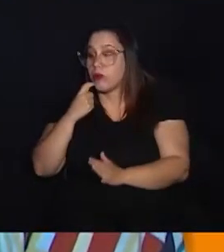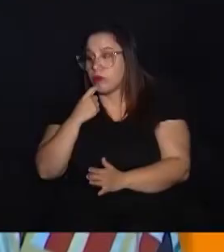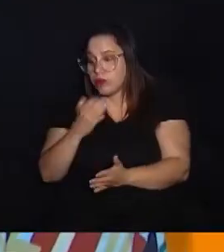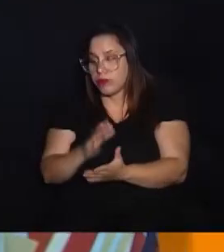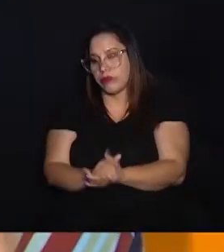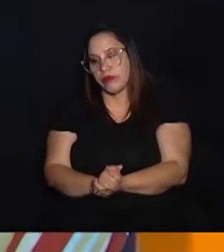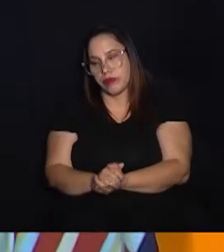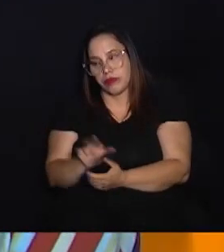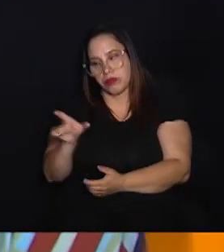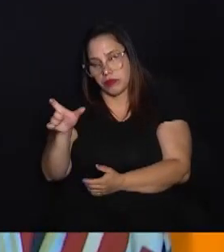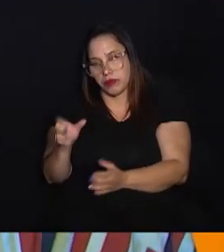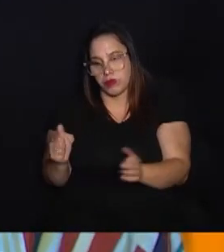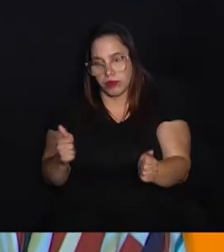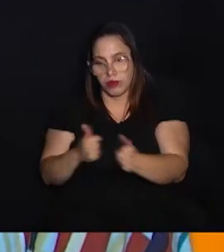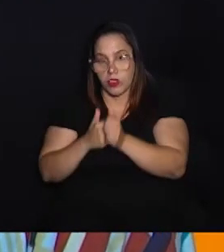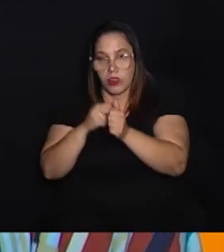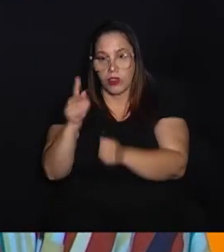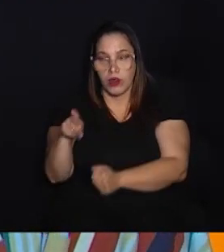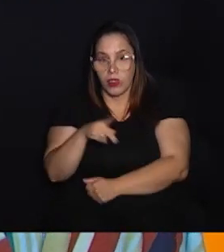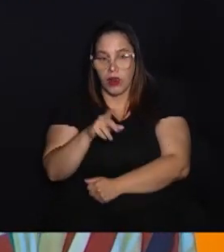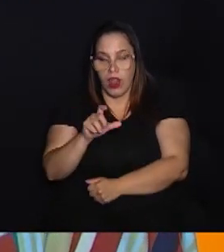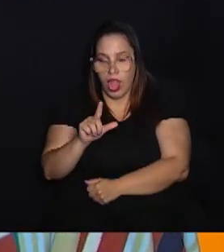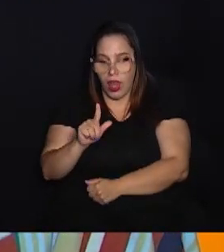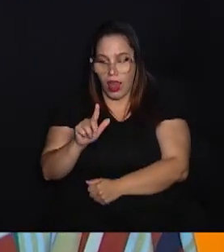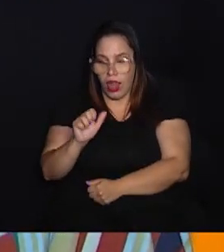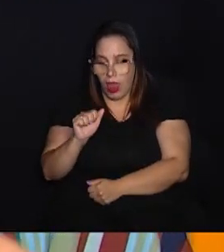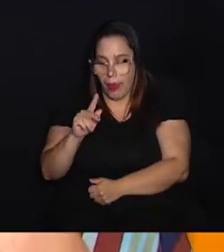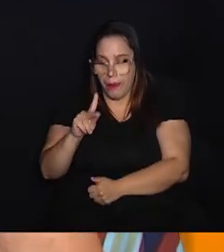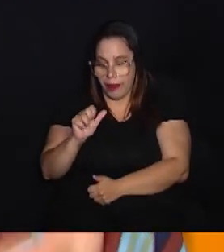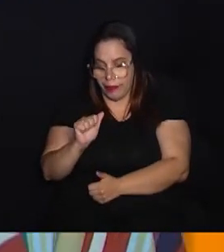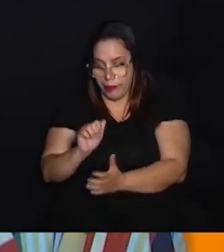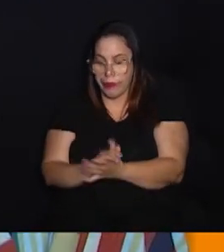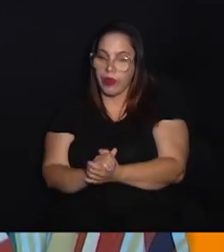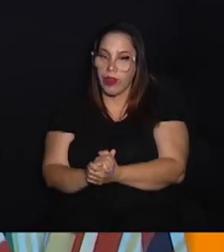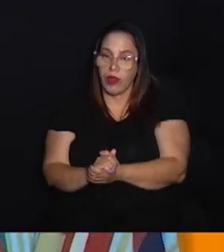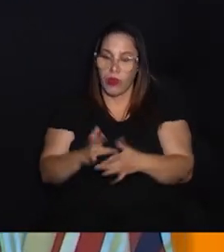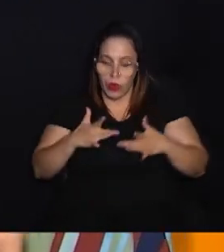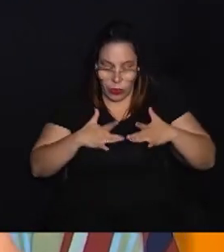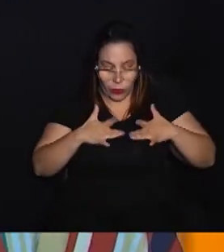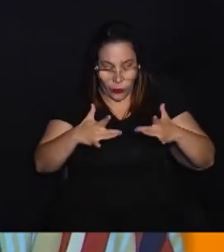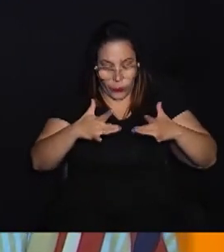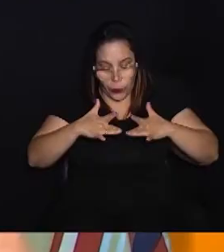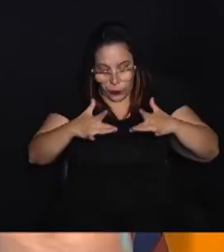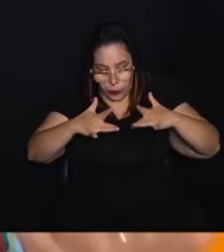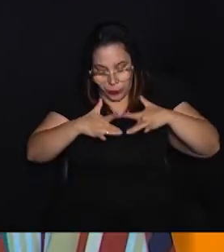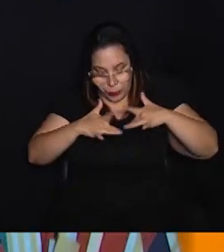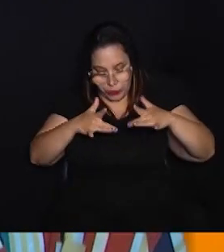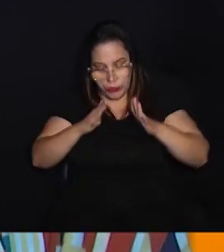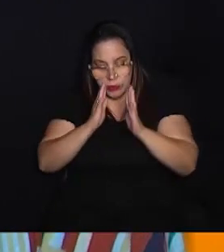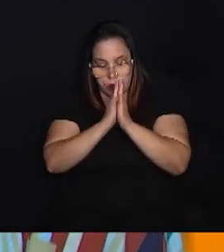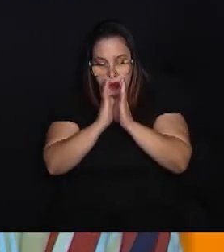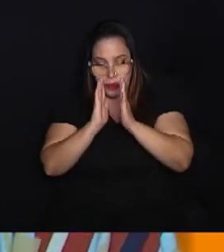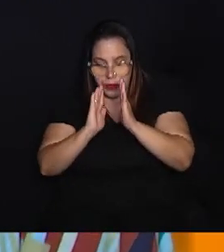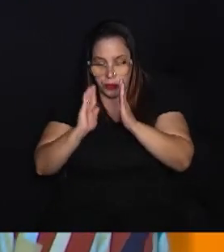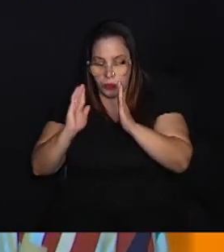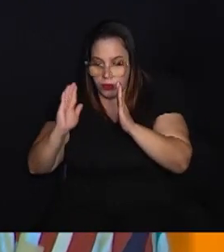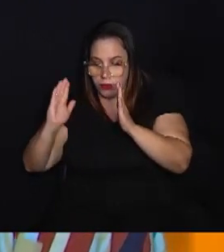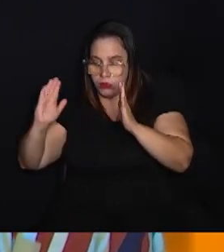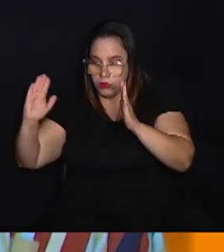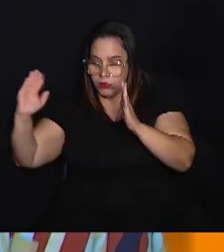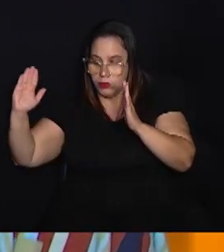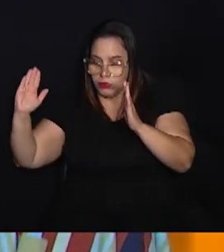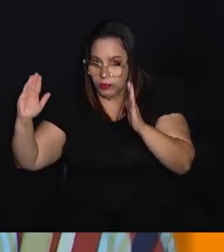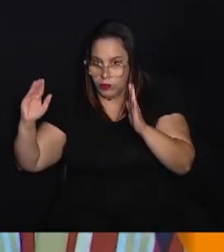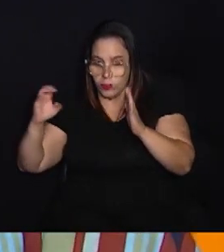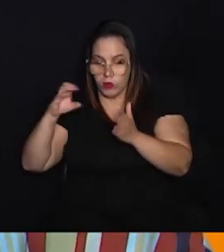uma pessoa próxima do professor Lapa e ele doou, né, essa sua biblioteca relativa a Campinas para o Centro